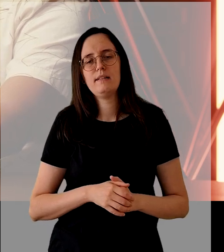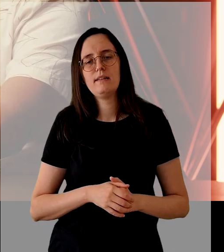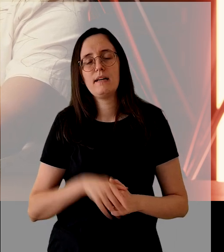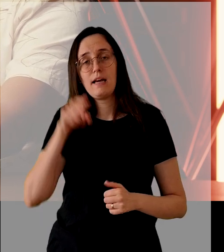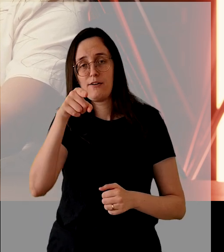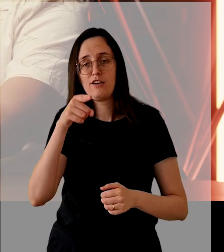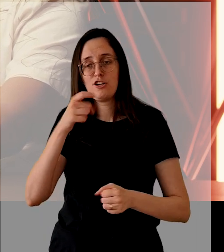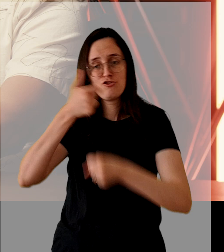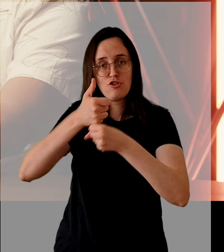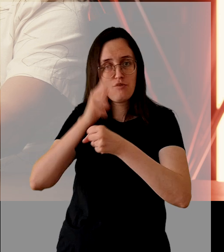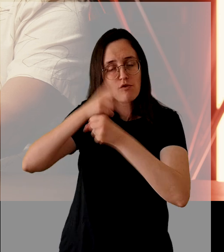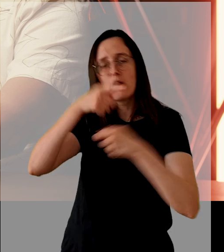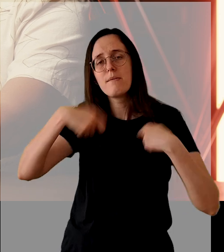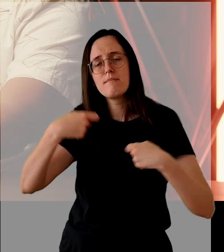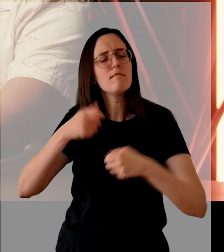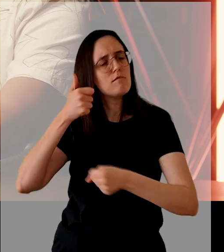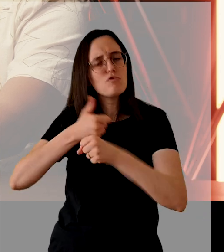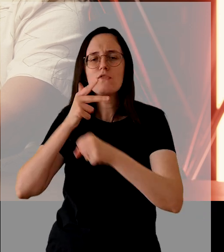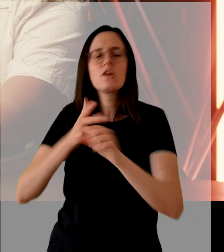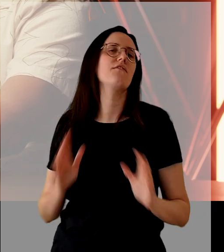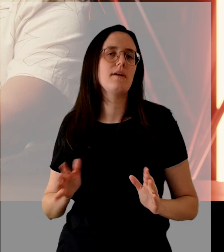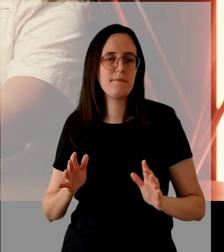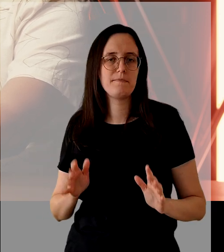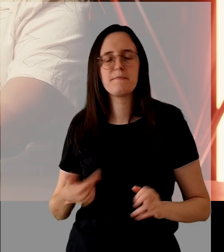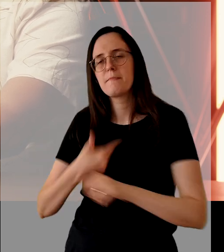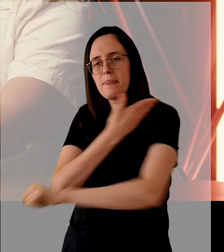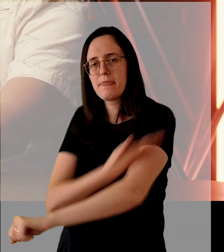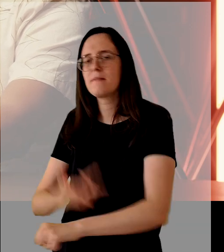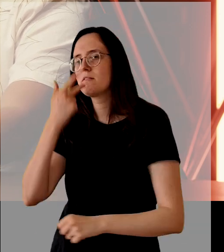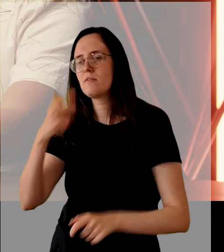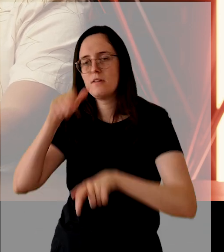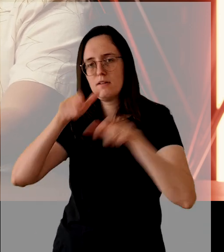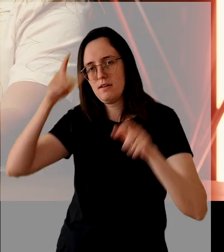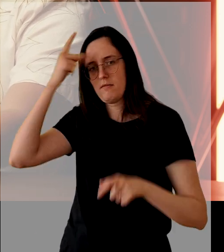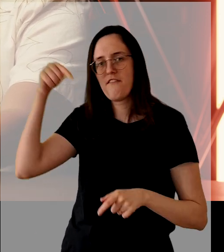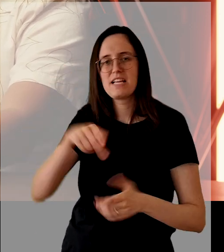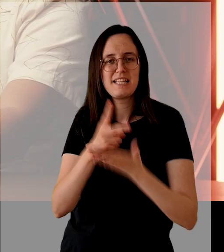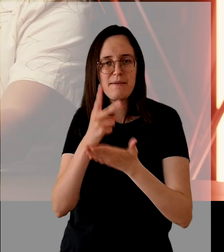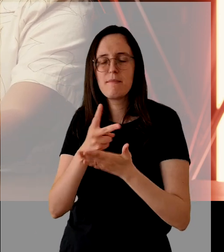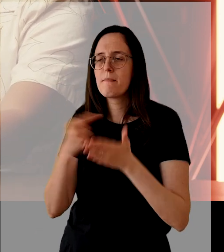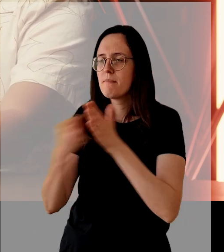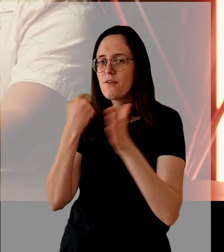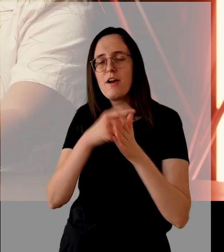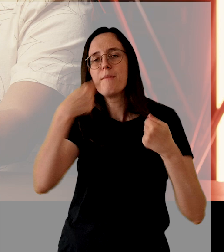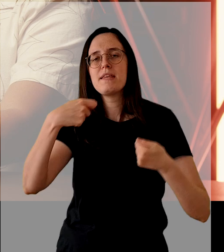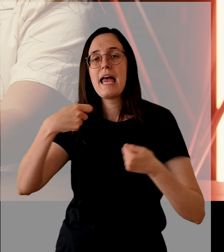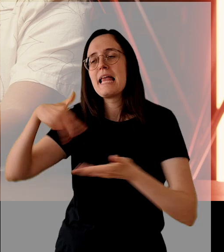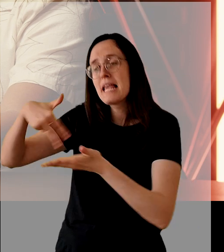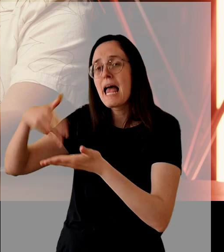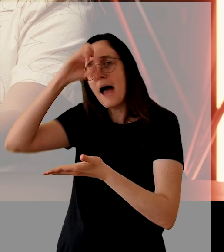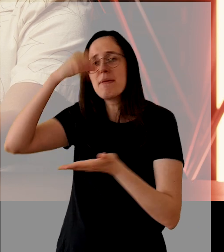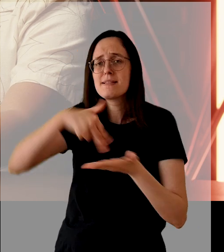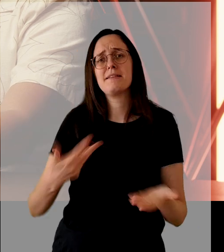Para você ser diretor de fotografia, você tem que ser diretor de fotografia. Eu costumo dizer para as pessoas que vêm me perguntar, eu digo, você tem que dançar dançando. Sim.